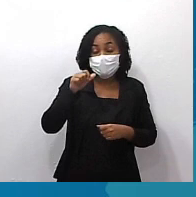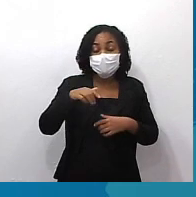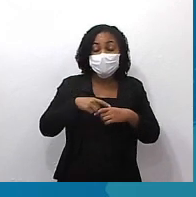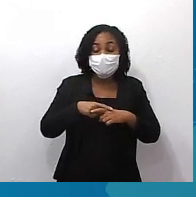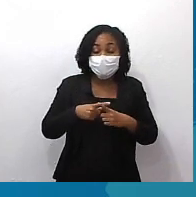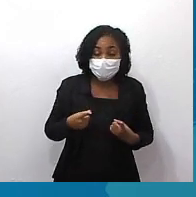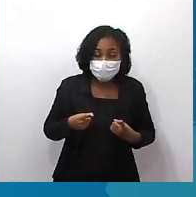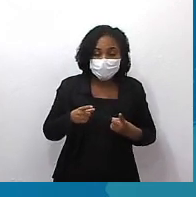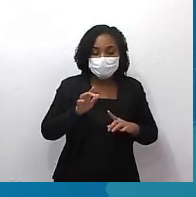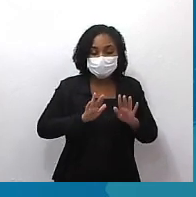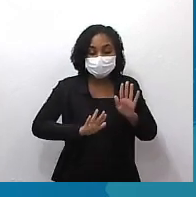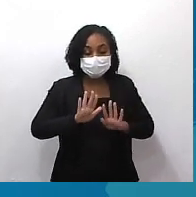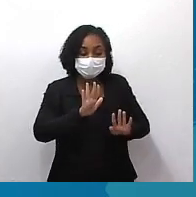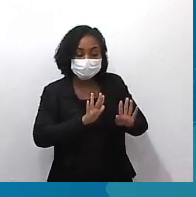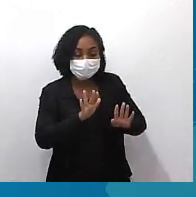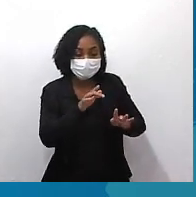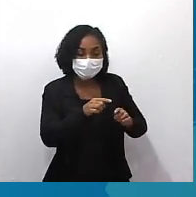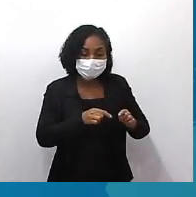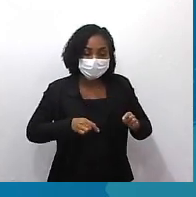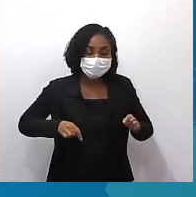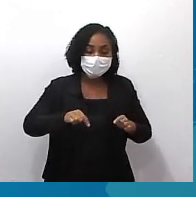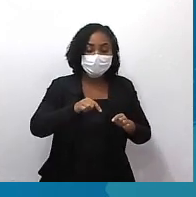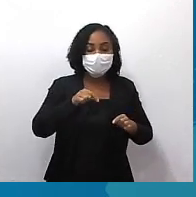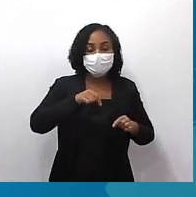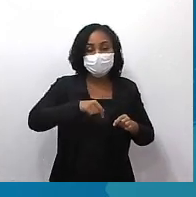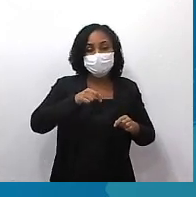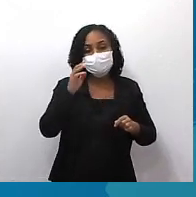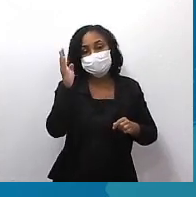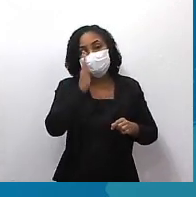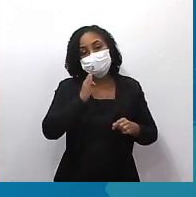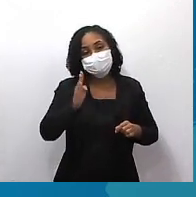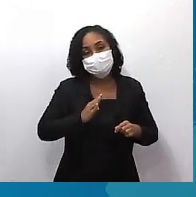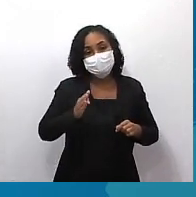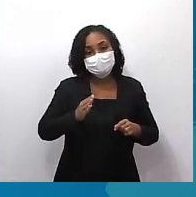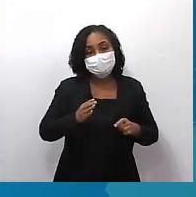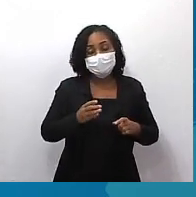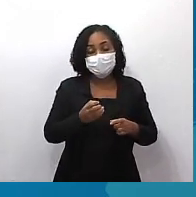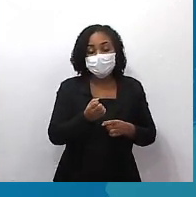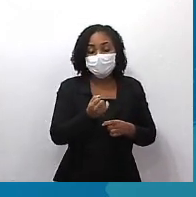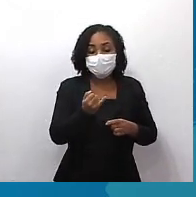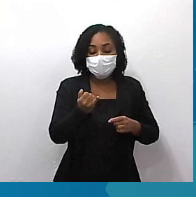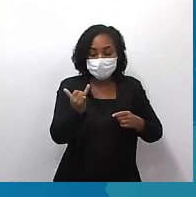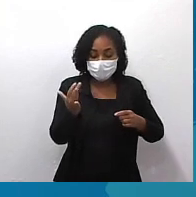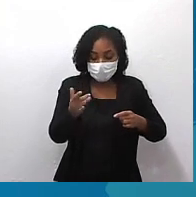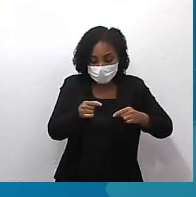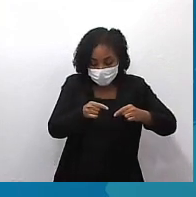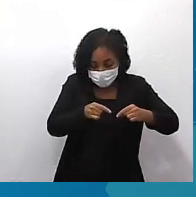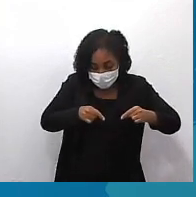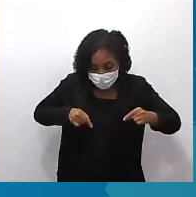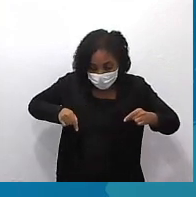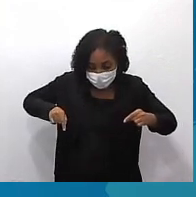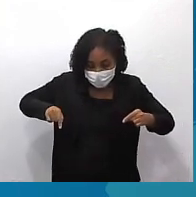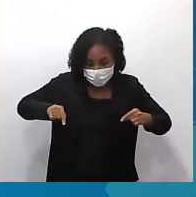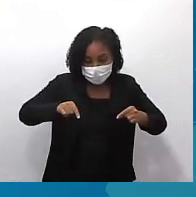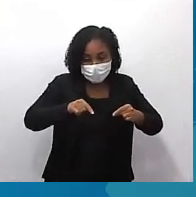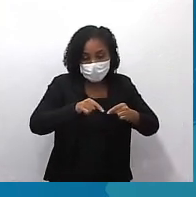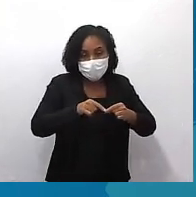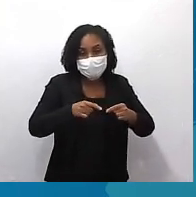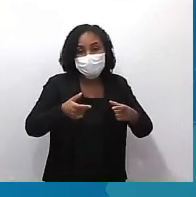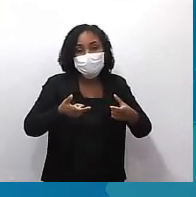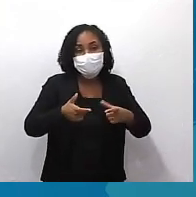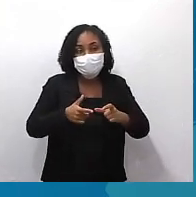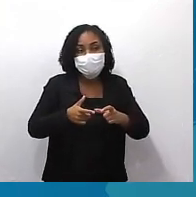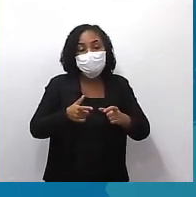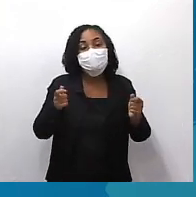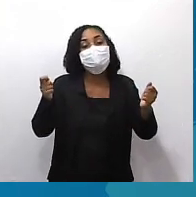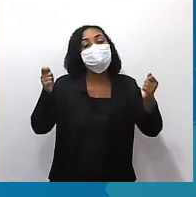do mau cuidado que a gente tem com o ambiente no Brasil, pela a imensa quantidade de água que nós temos, o Brasil será um dos poucos países que